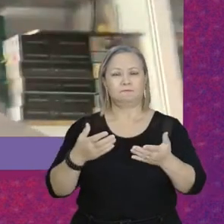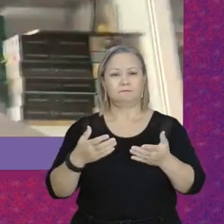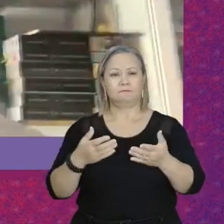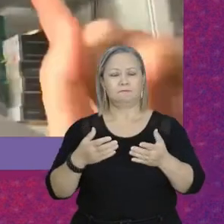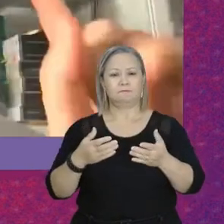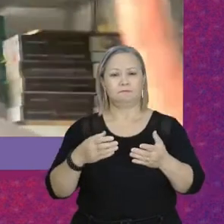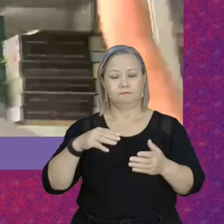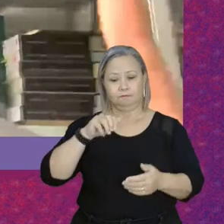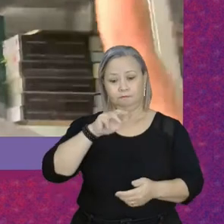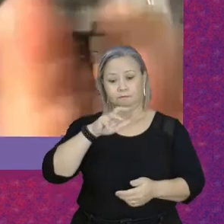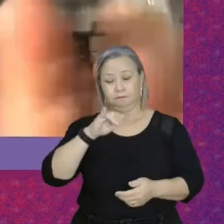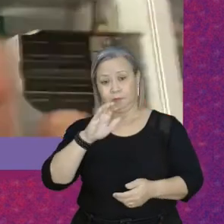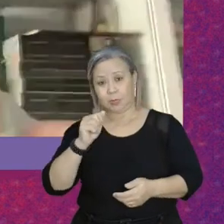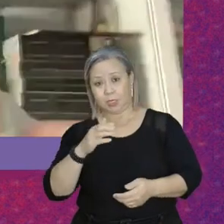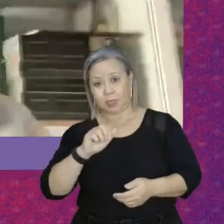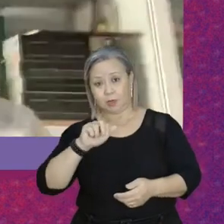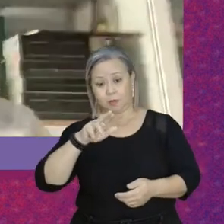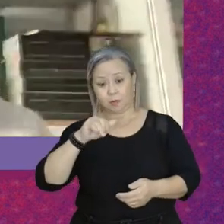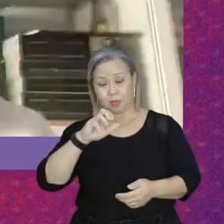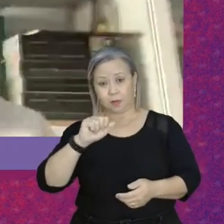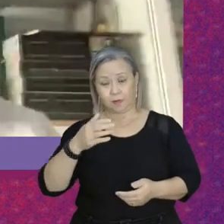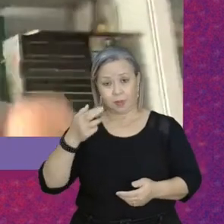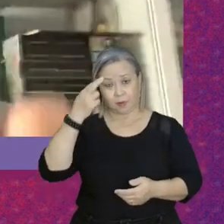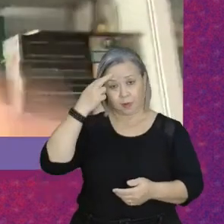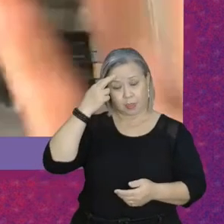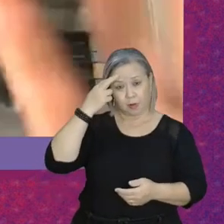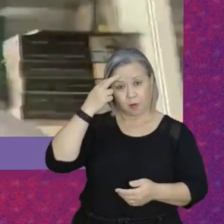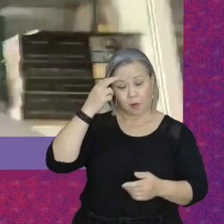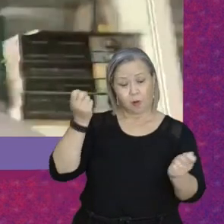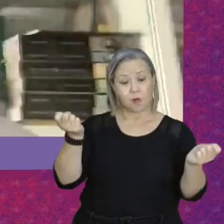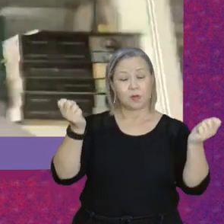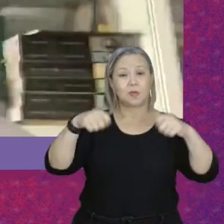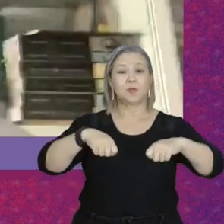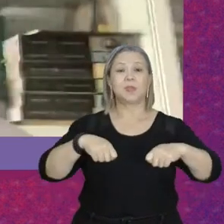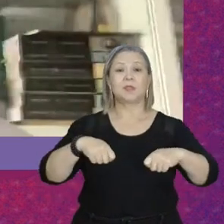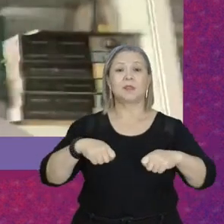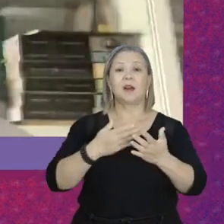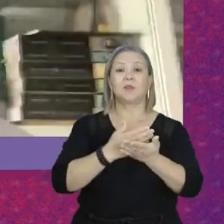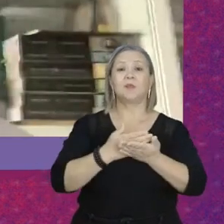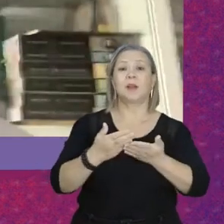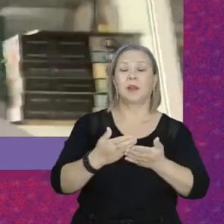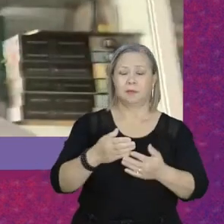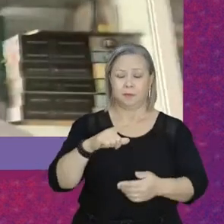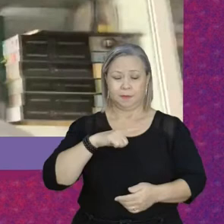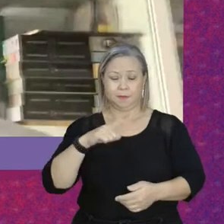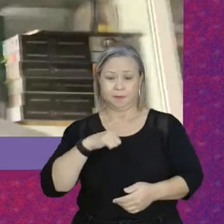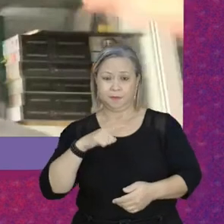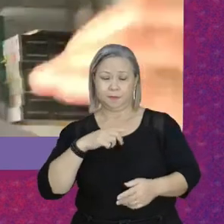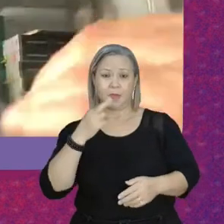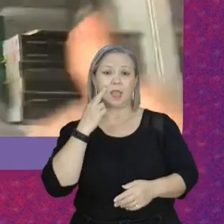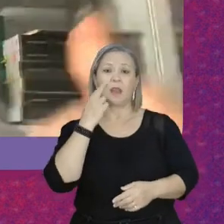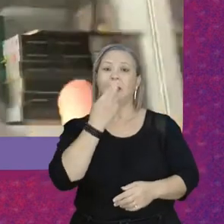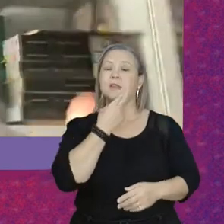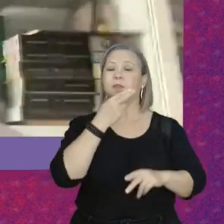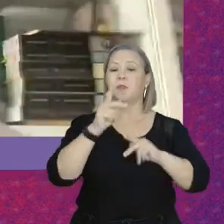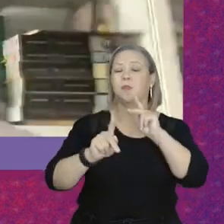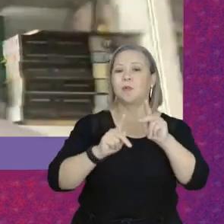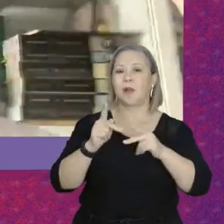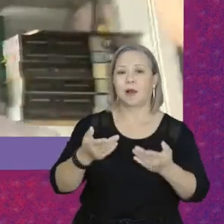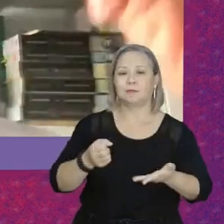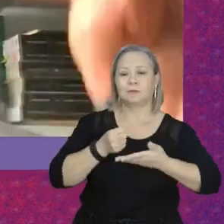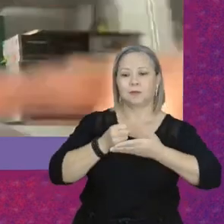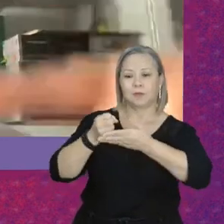quantas possibilidades que se abrem só tratando dos restaurantes populares, tornando a vida das